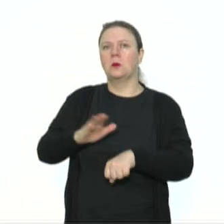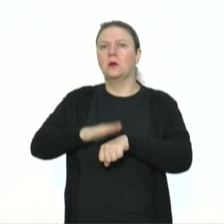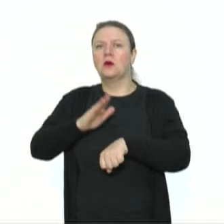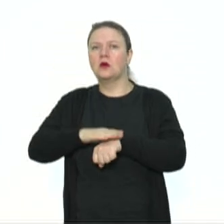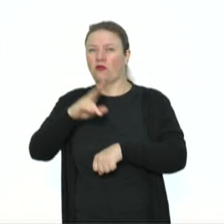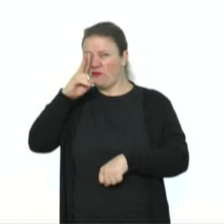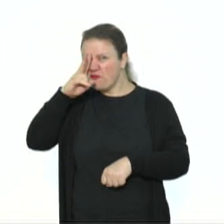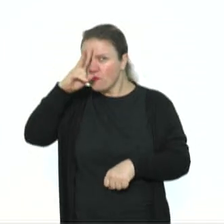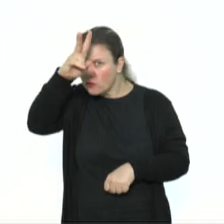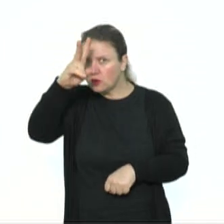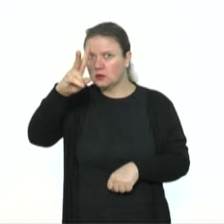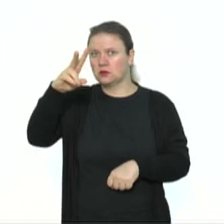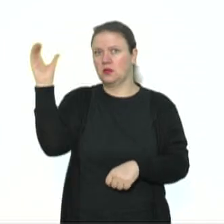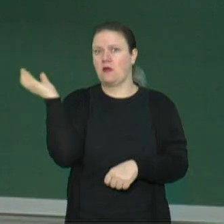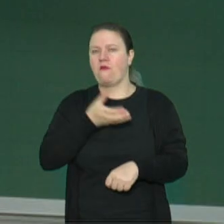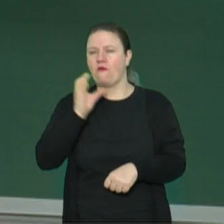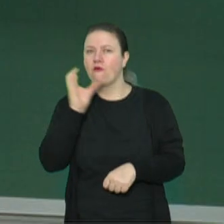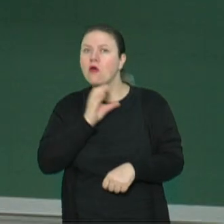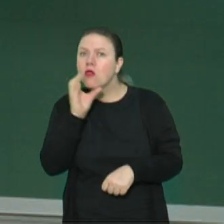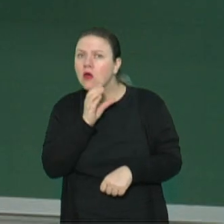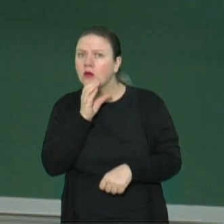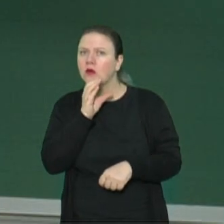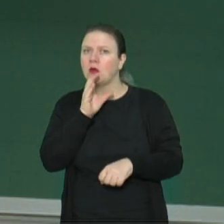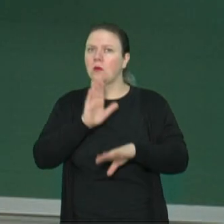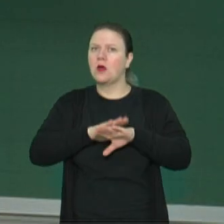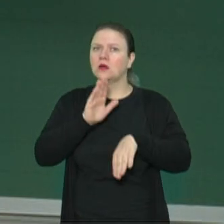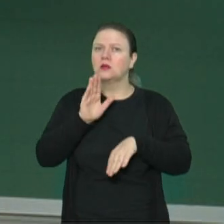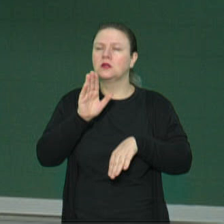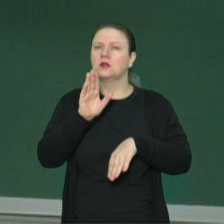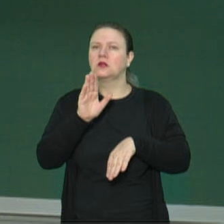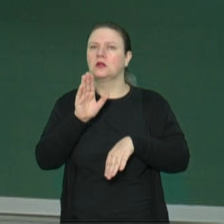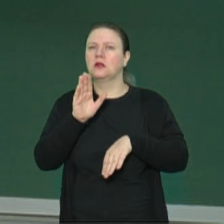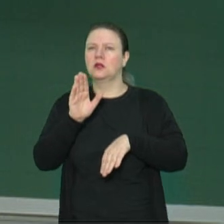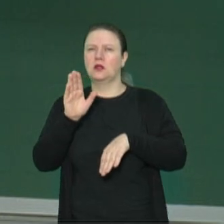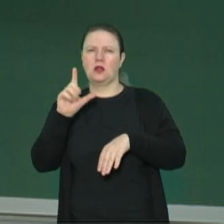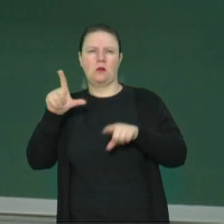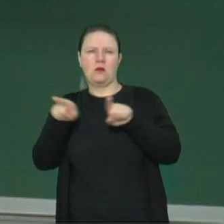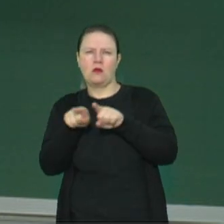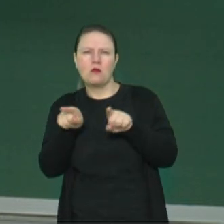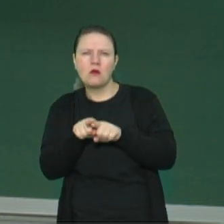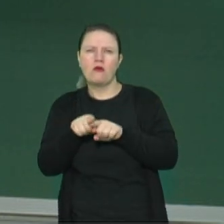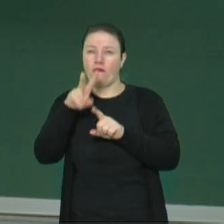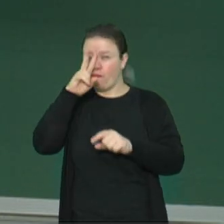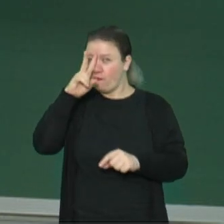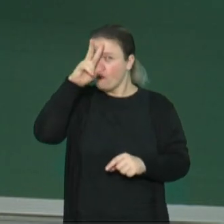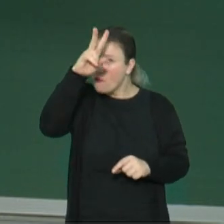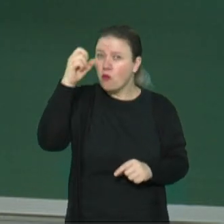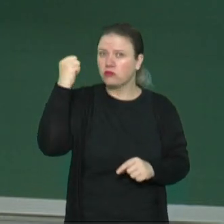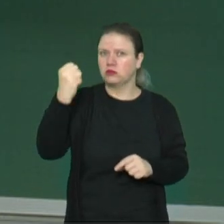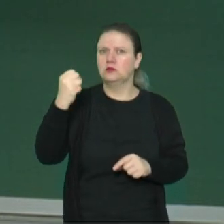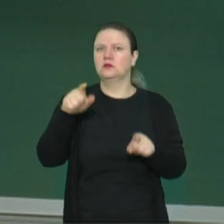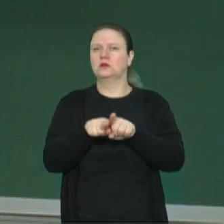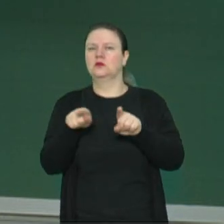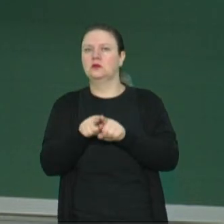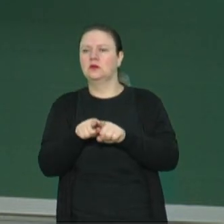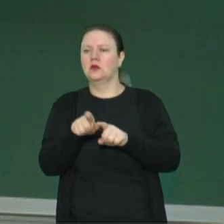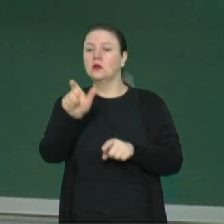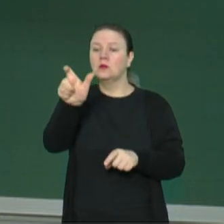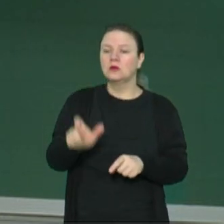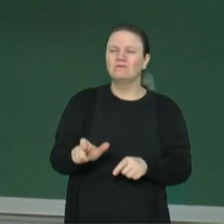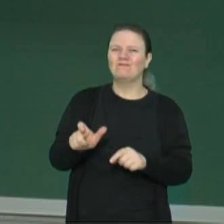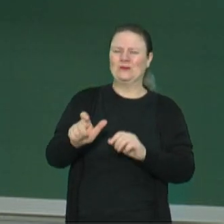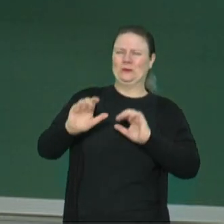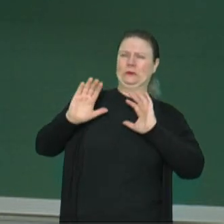a força e velocidade. Então também você vai utilizar muito golpes de contra-ataque. Você vai utilizar a força que às vezes o teu oponente está